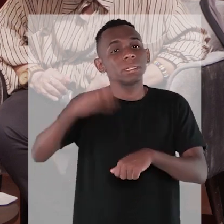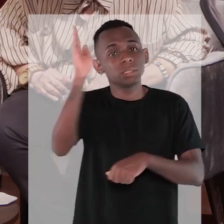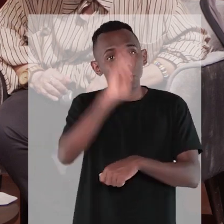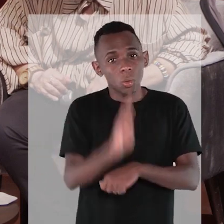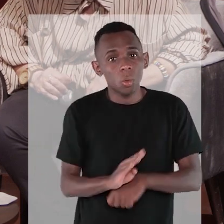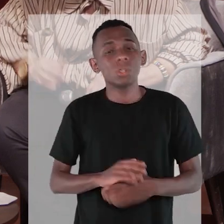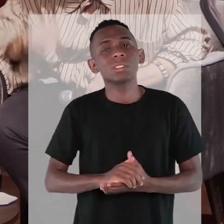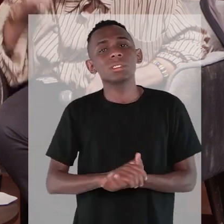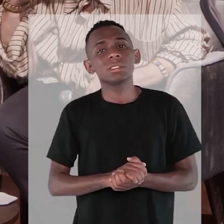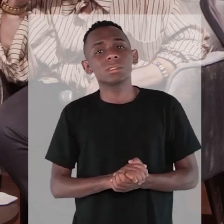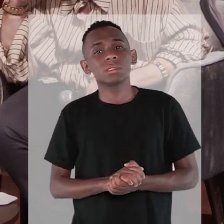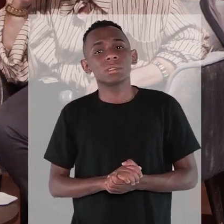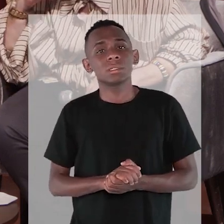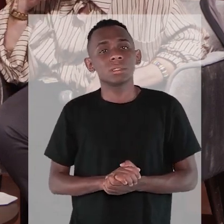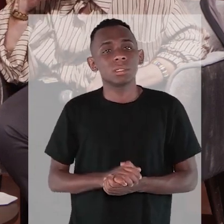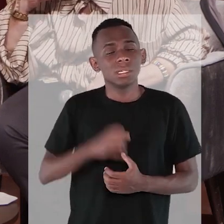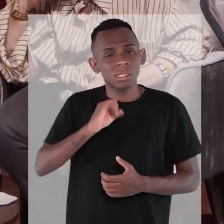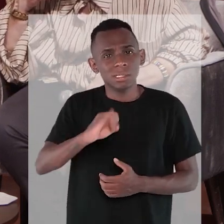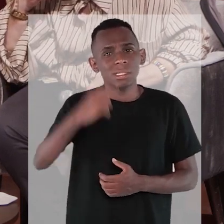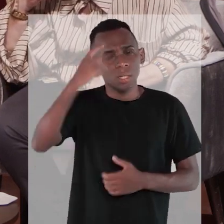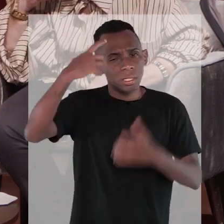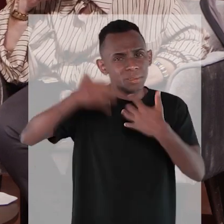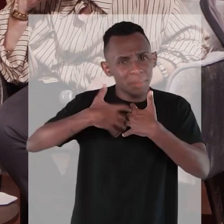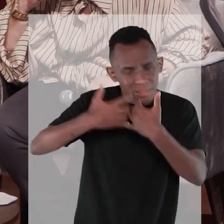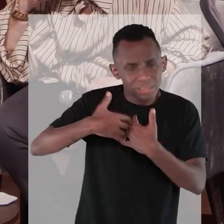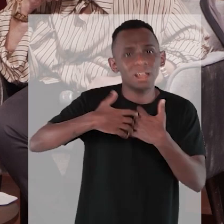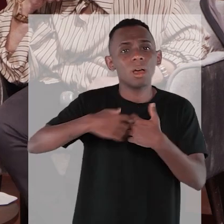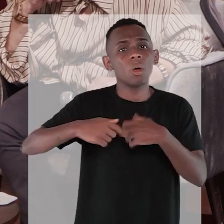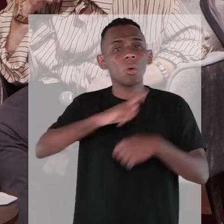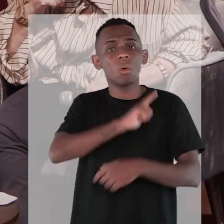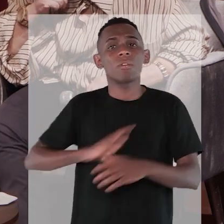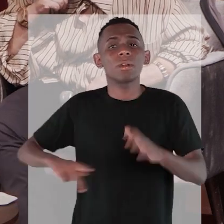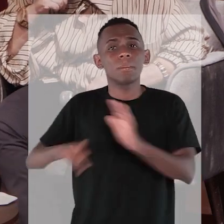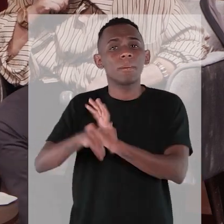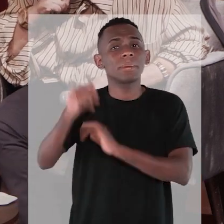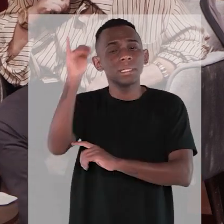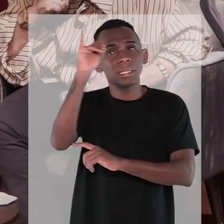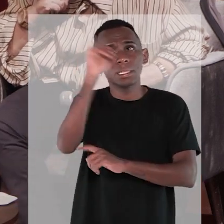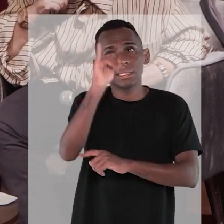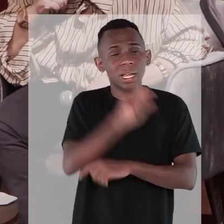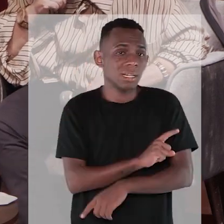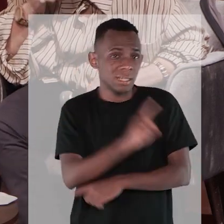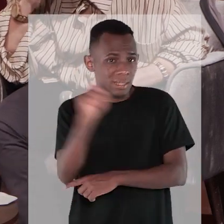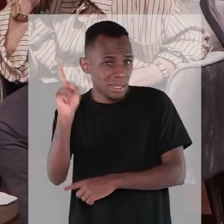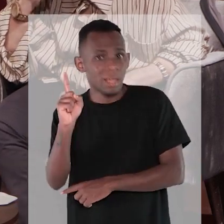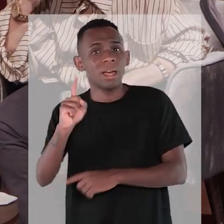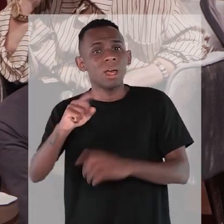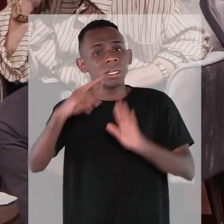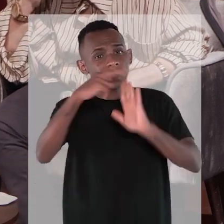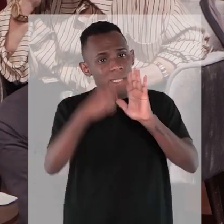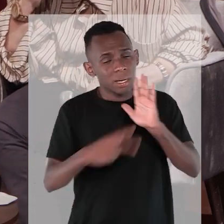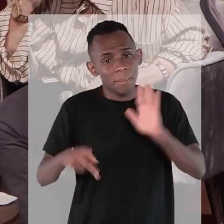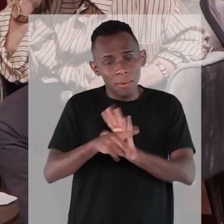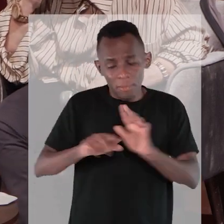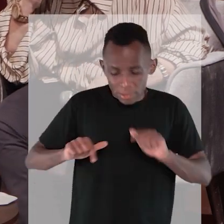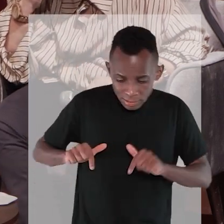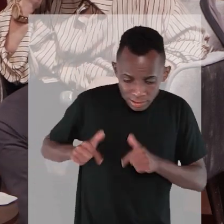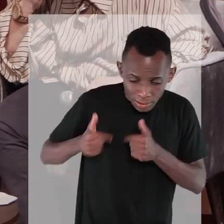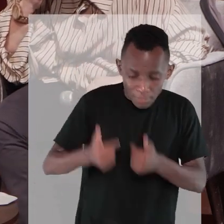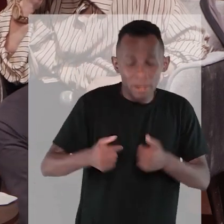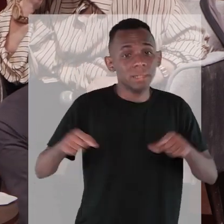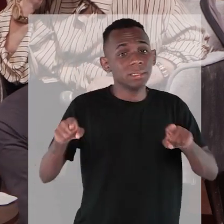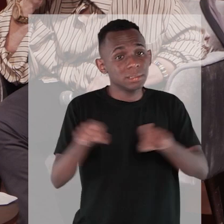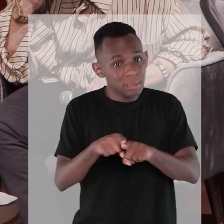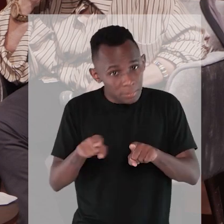com a ideia de um Estado corporativo, com as leis do trabalho, quanto mesmo no regime